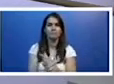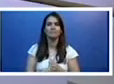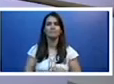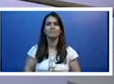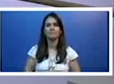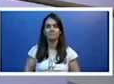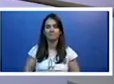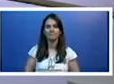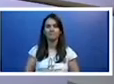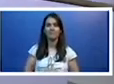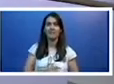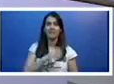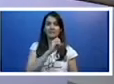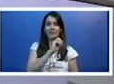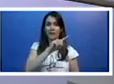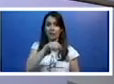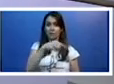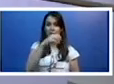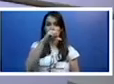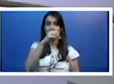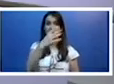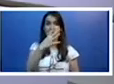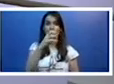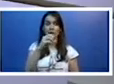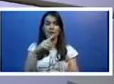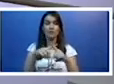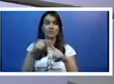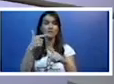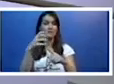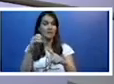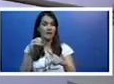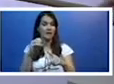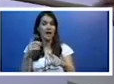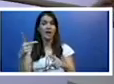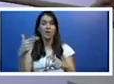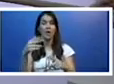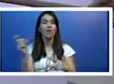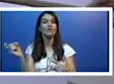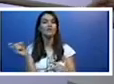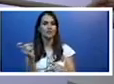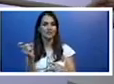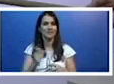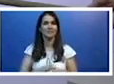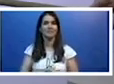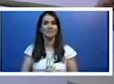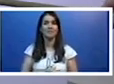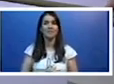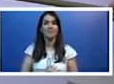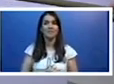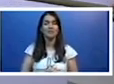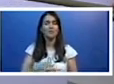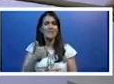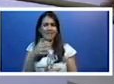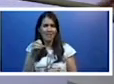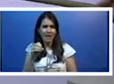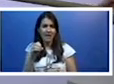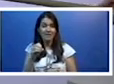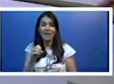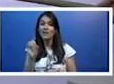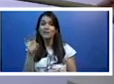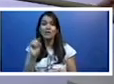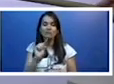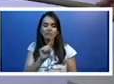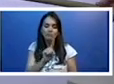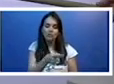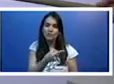0,940 vezes 10. É igual a x. Como é vezes 10, eu vou andar com a vírgula um número